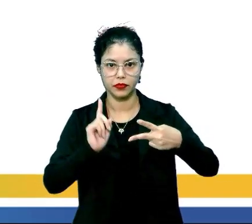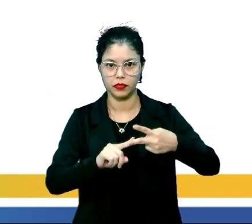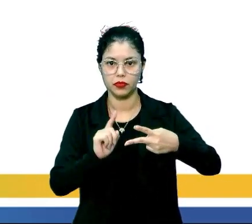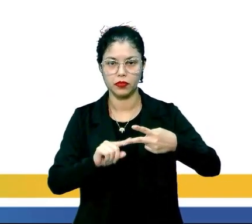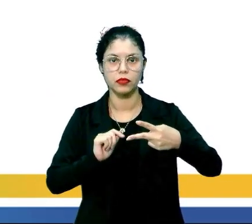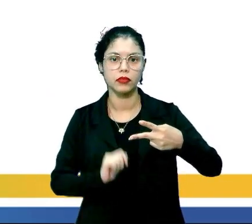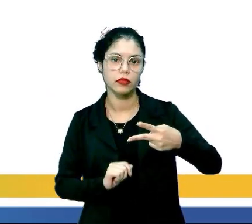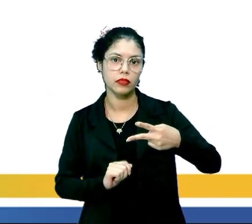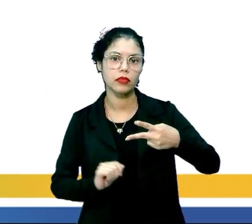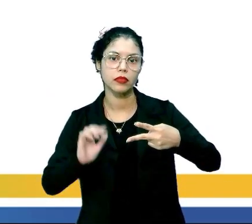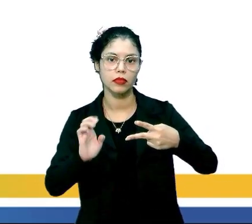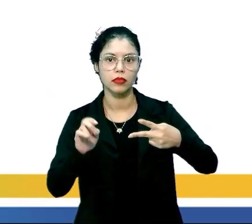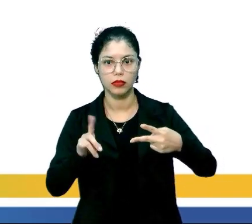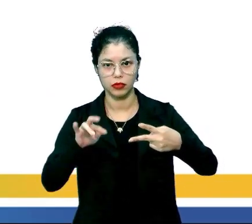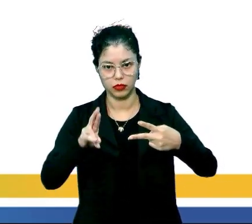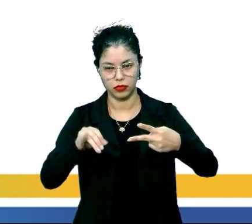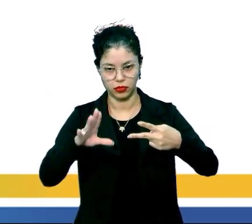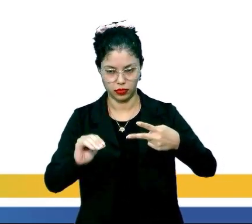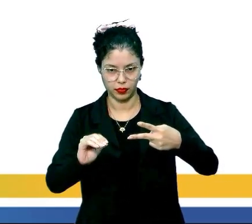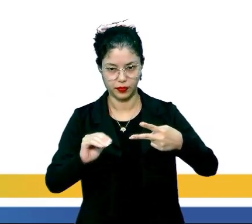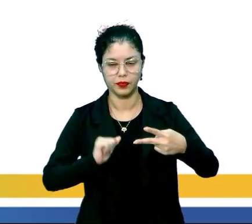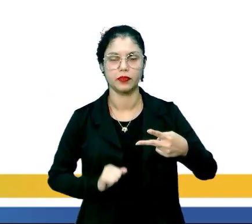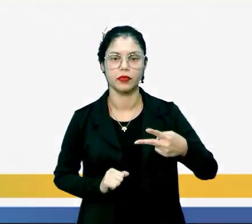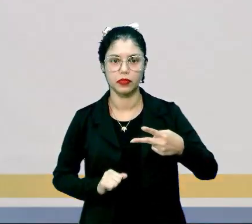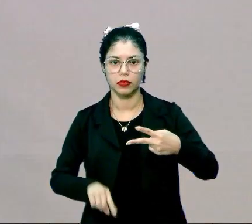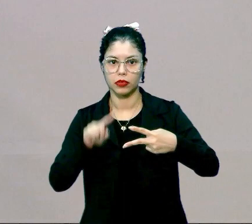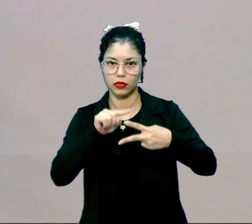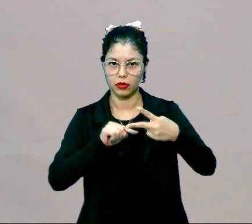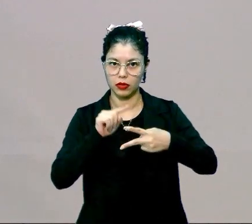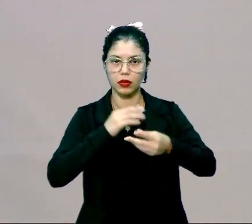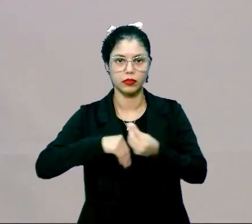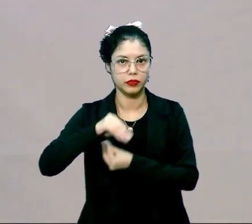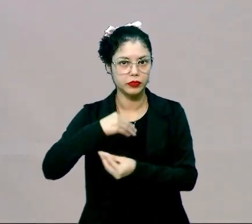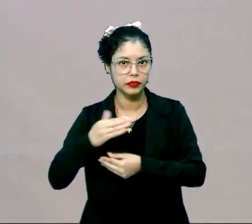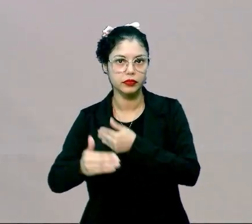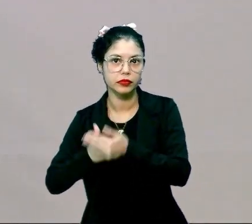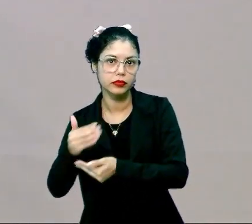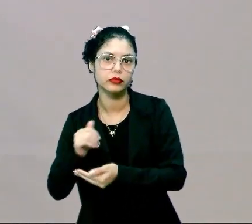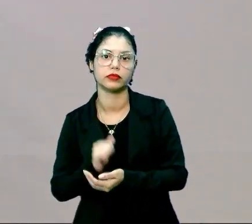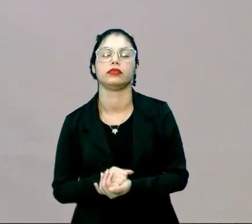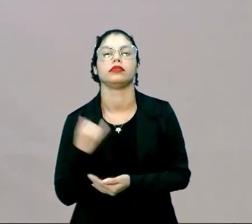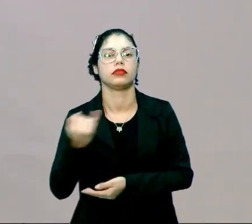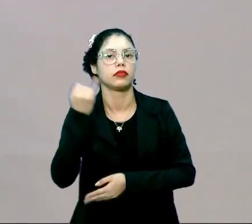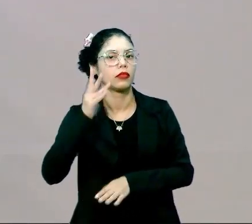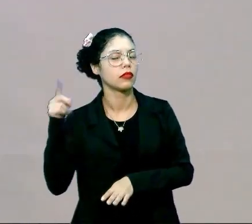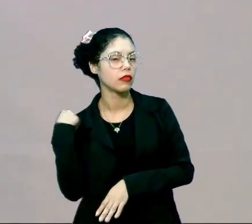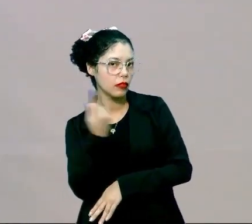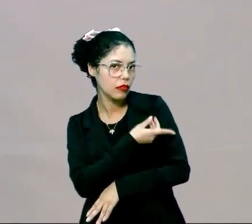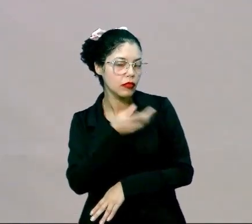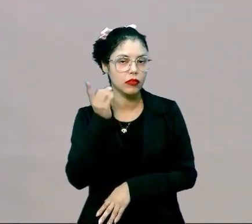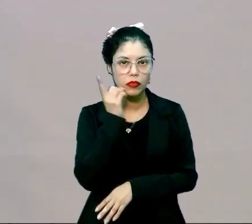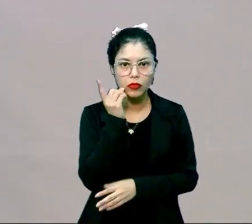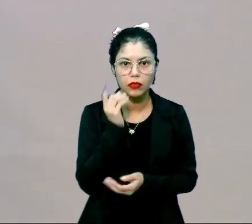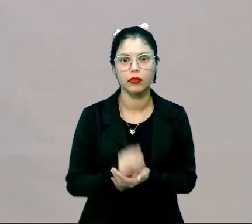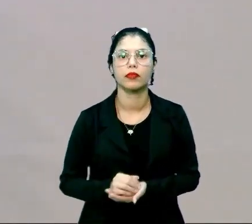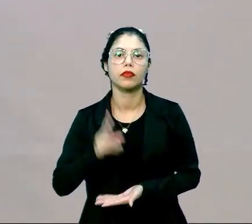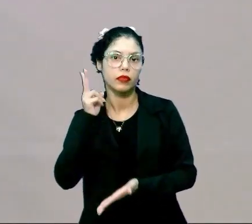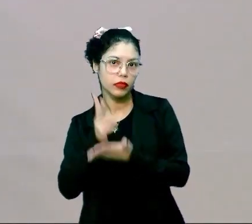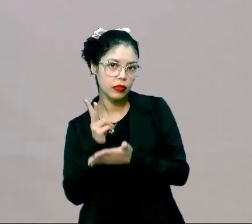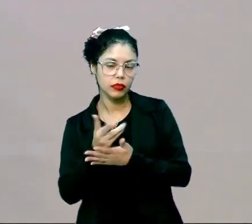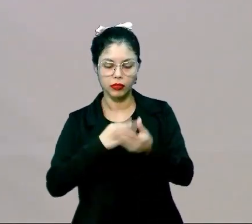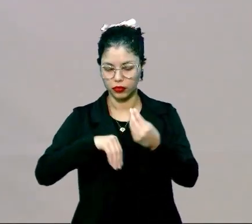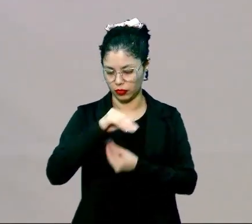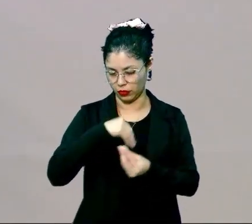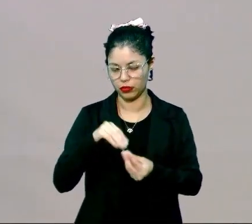exotérmico e um processo que é endotérmico. Esses processos, pessoal, eles são fundamentais no nosso dia a dia. Todas as